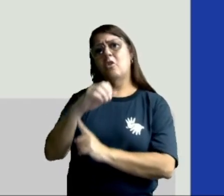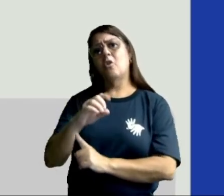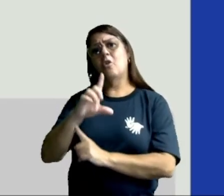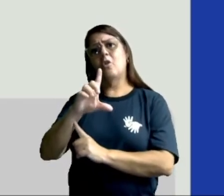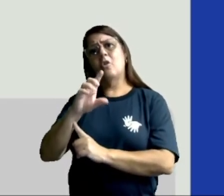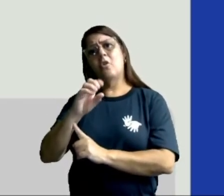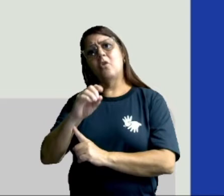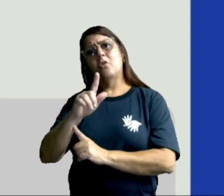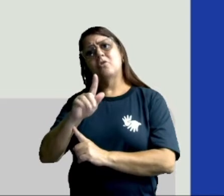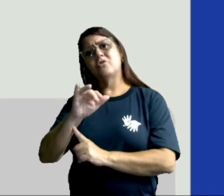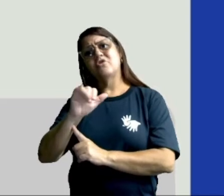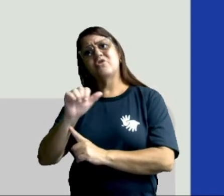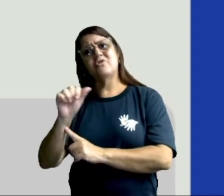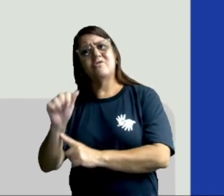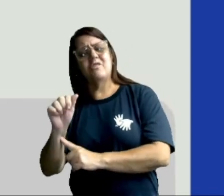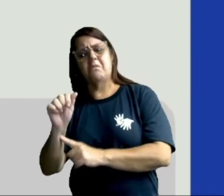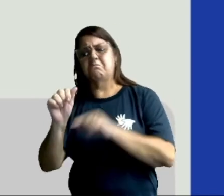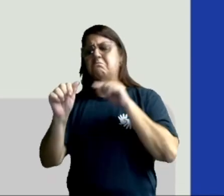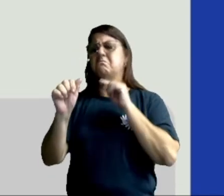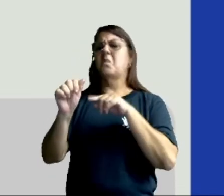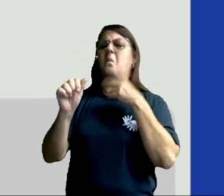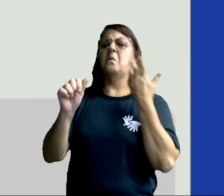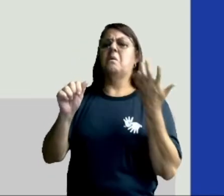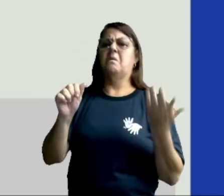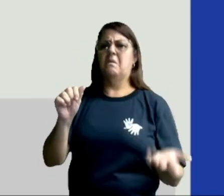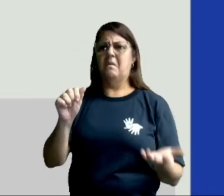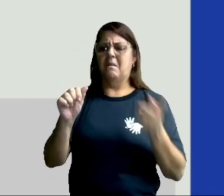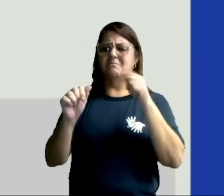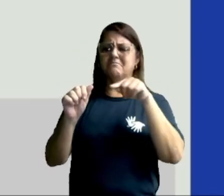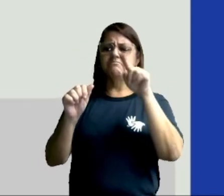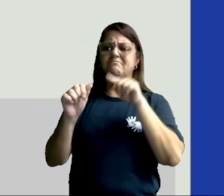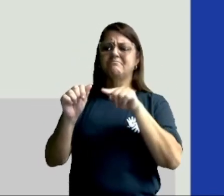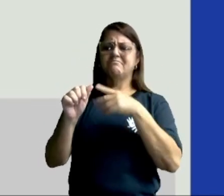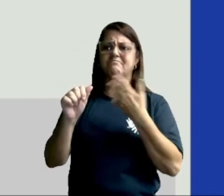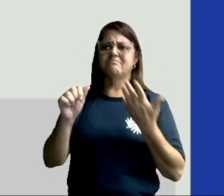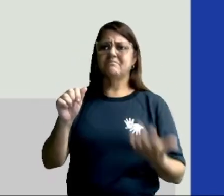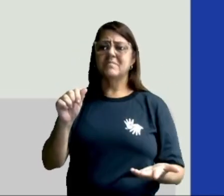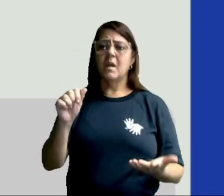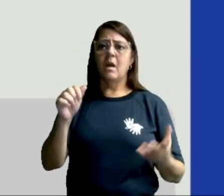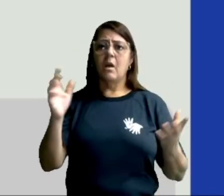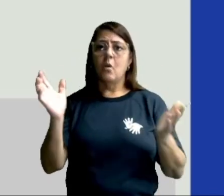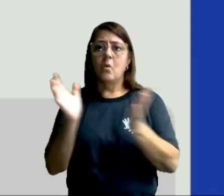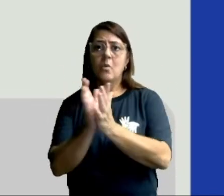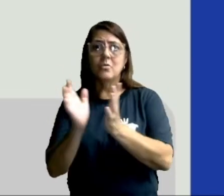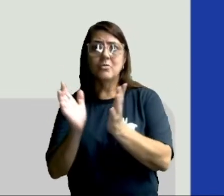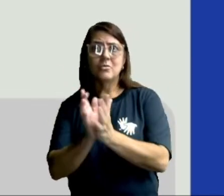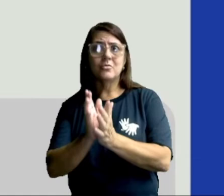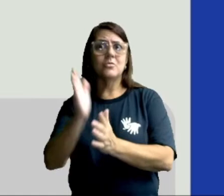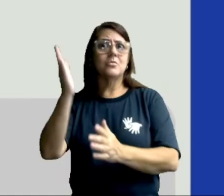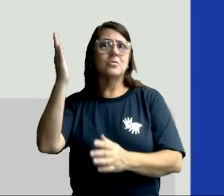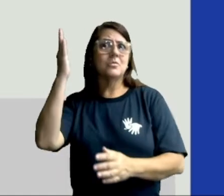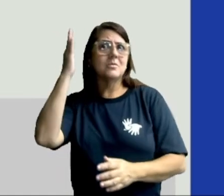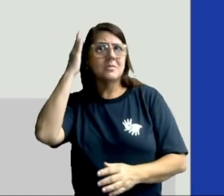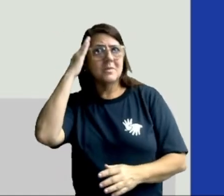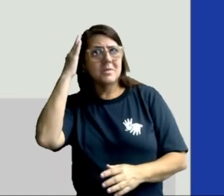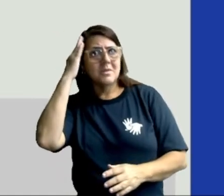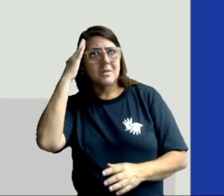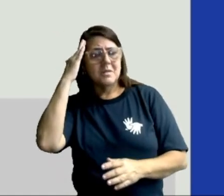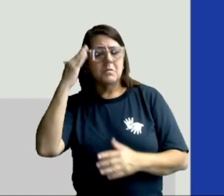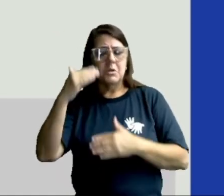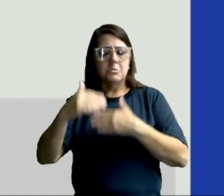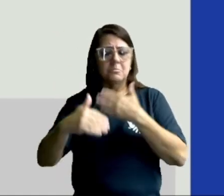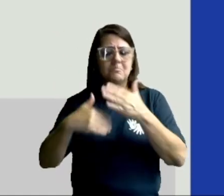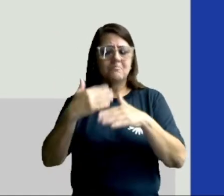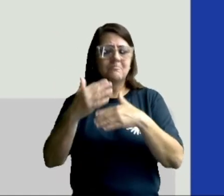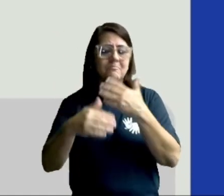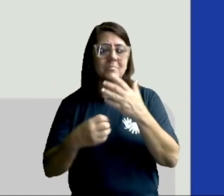a gente pode dar à tecnologia, né? A tecnologia, ela vai ser um conjunto de conhecimentos